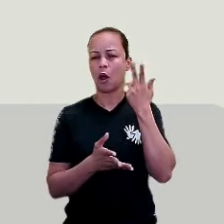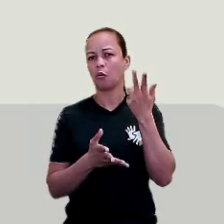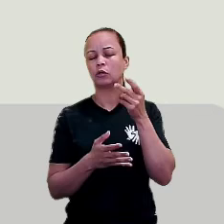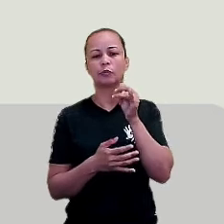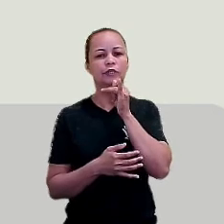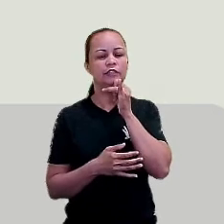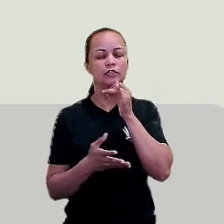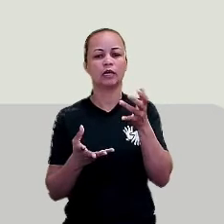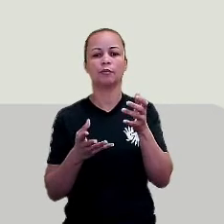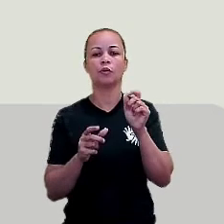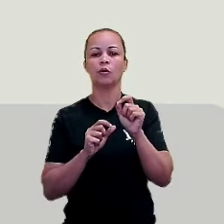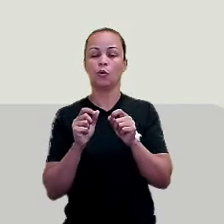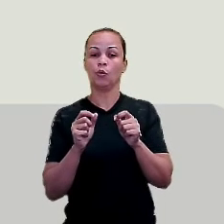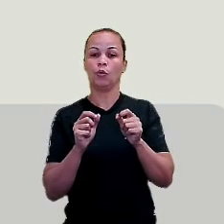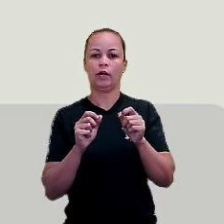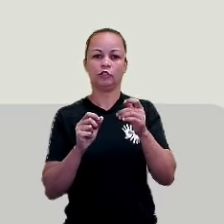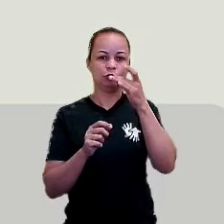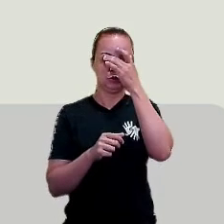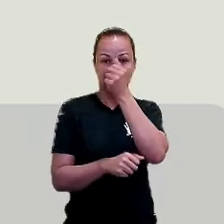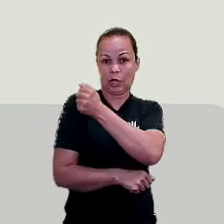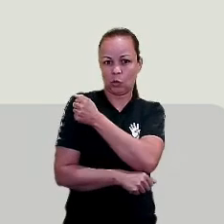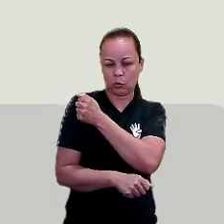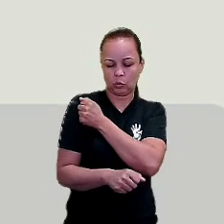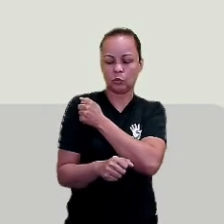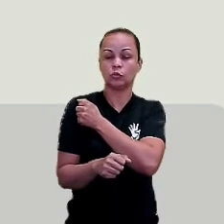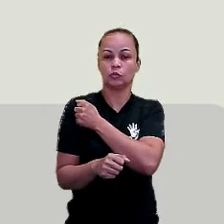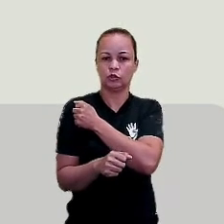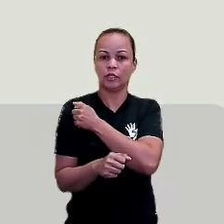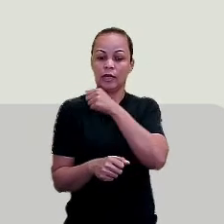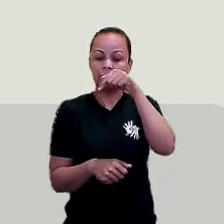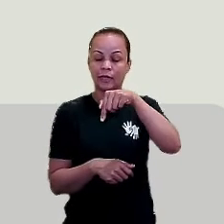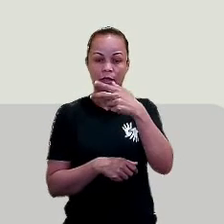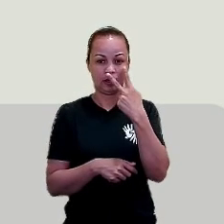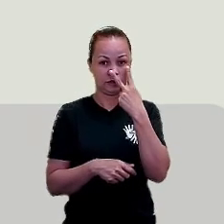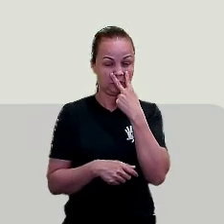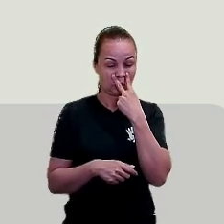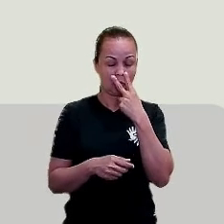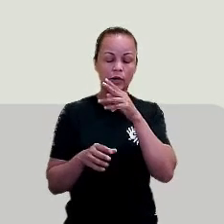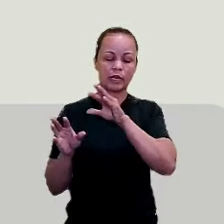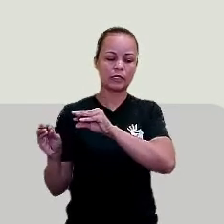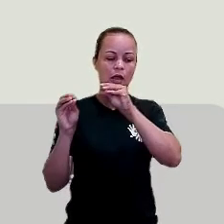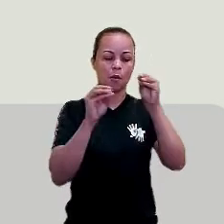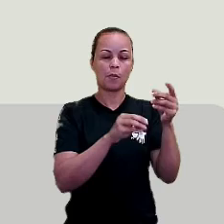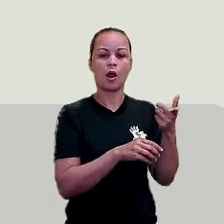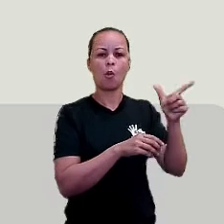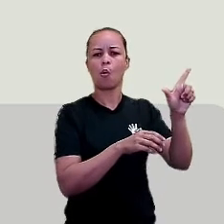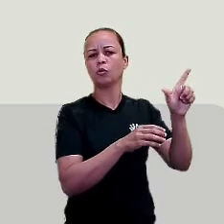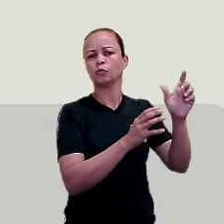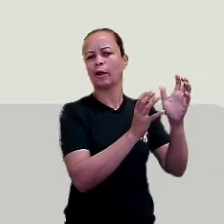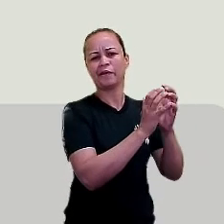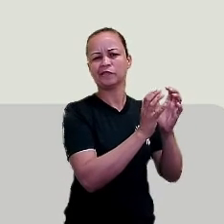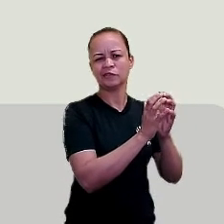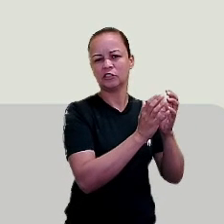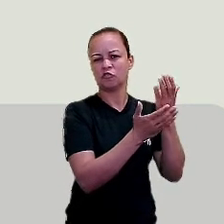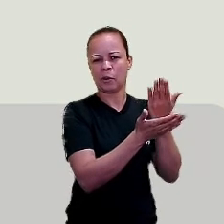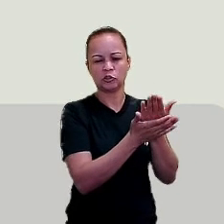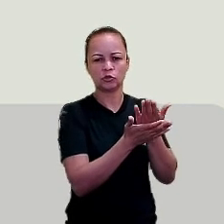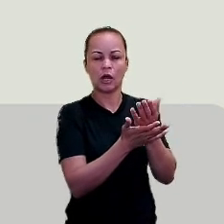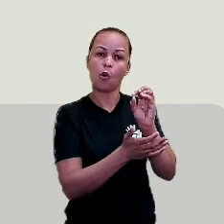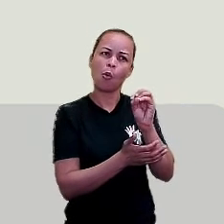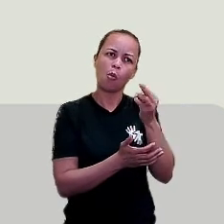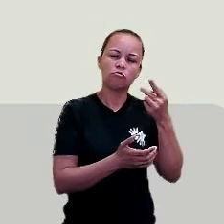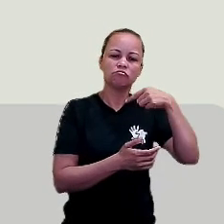estudantes saem daqui e geralmente vão para Recife estudar ou para outro município, ou quando vai trabalhar.